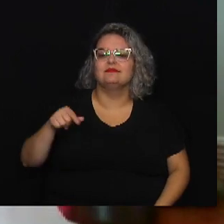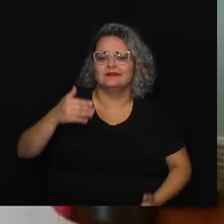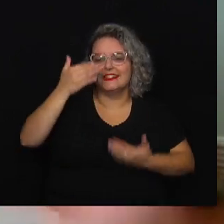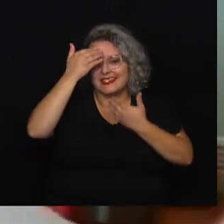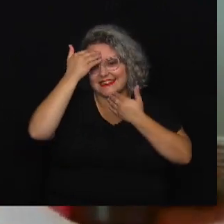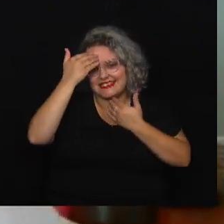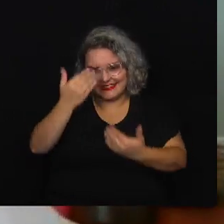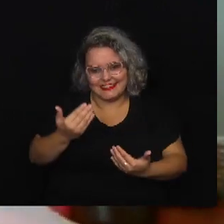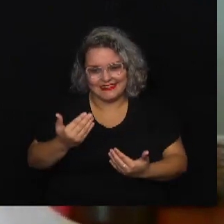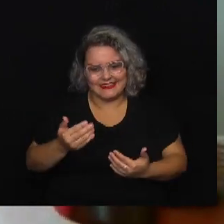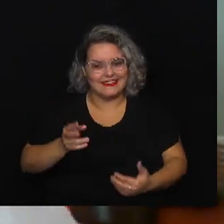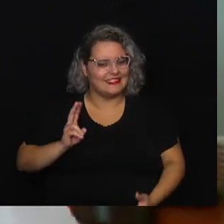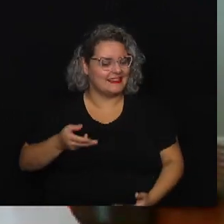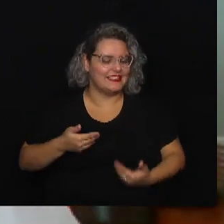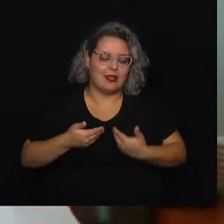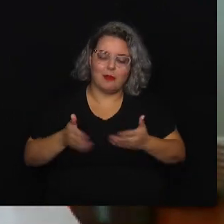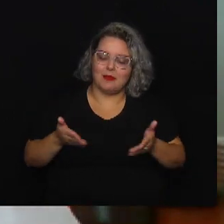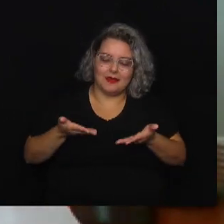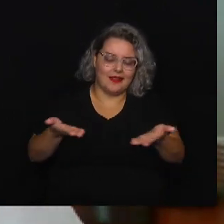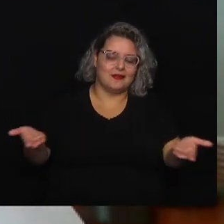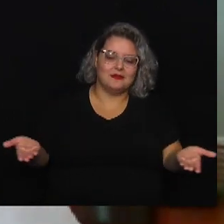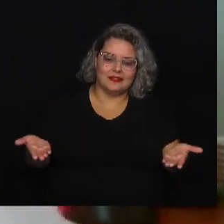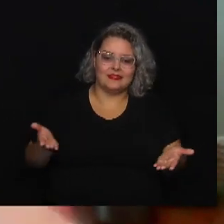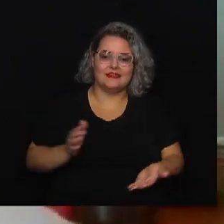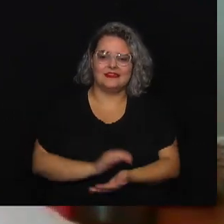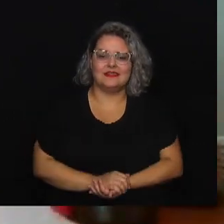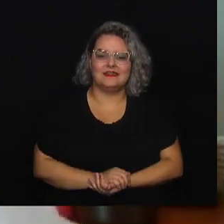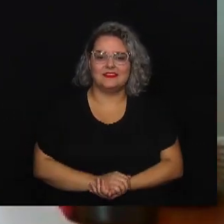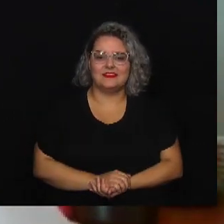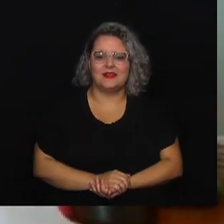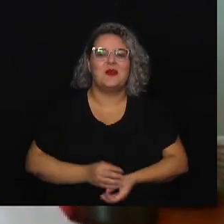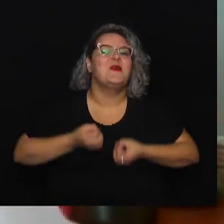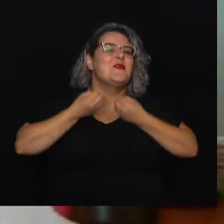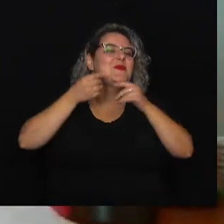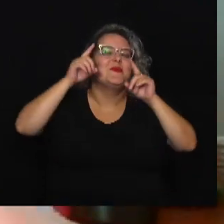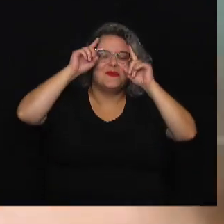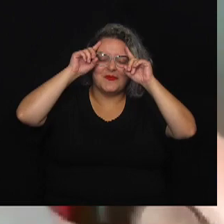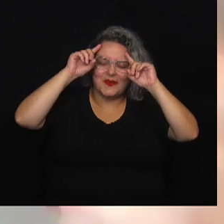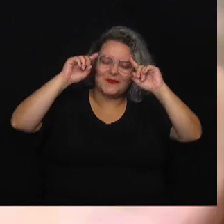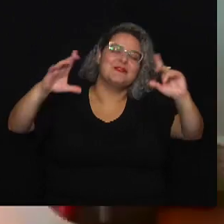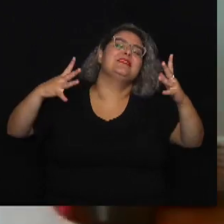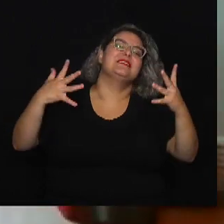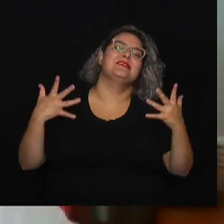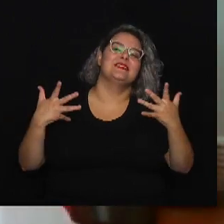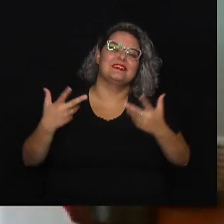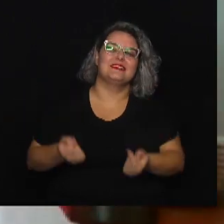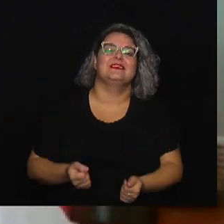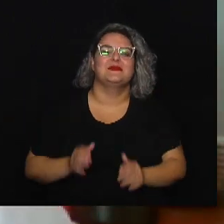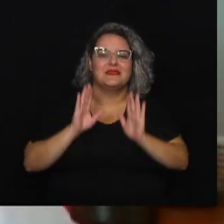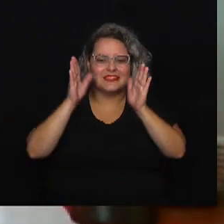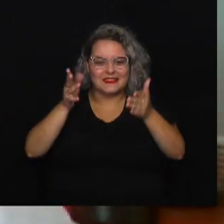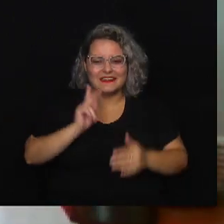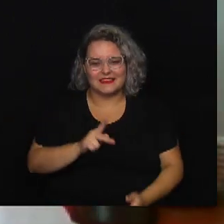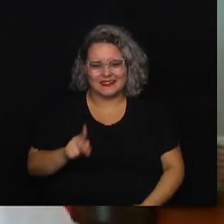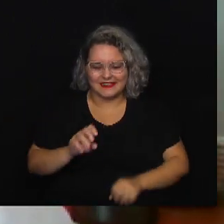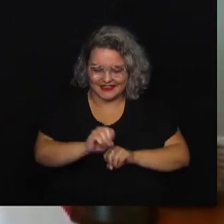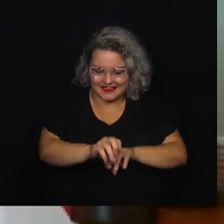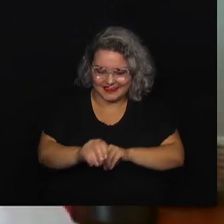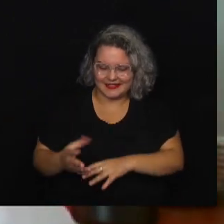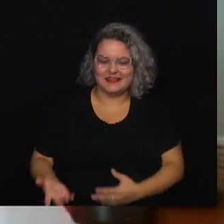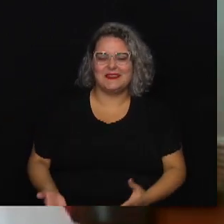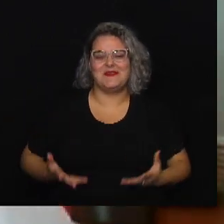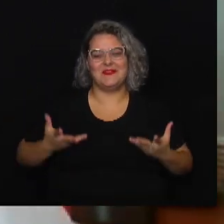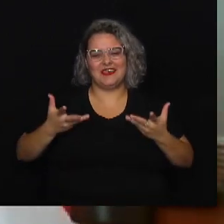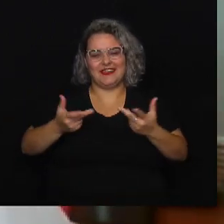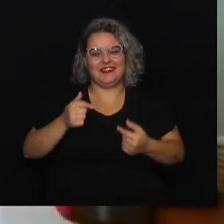agradeço, estou sempre por aqui, e, enfim, um bom dia para todo mundo, sobretudo os professores, os educadores. Para